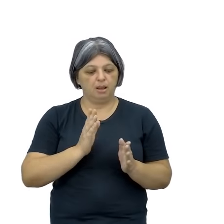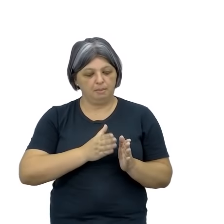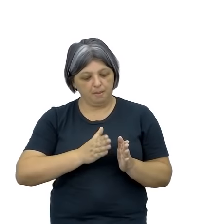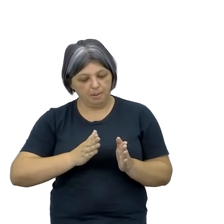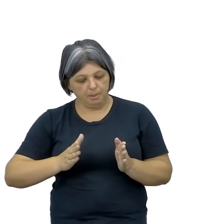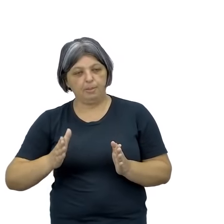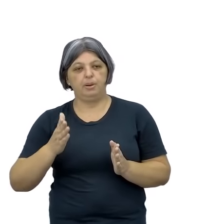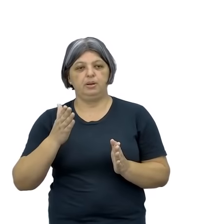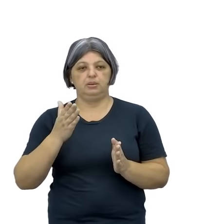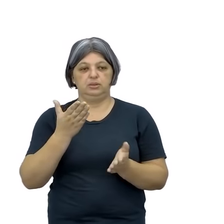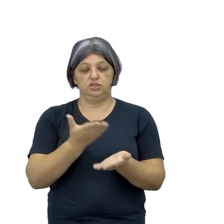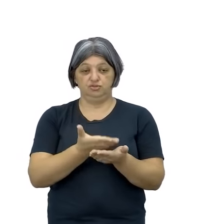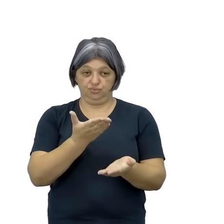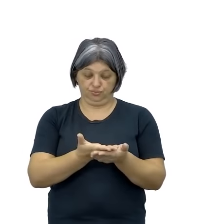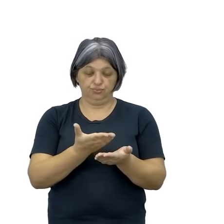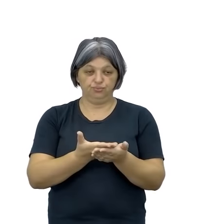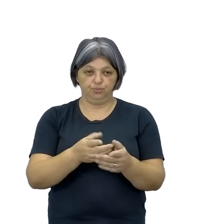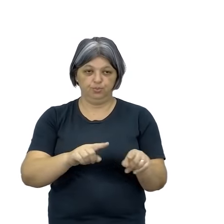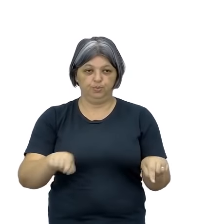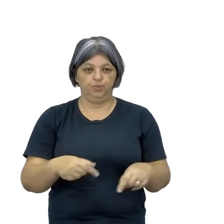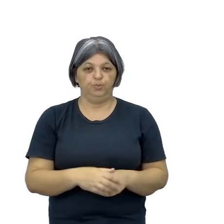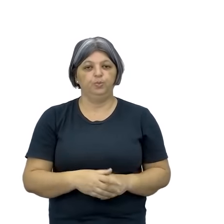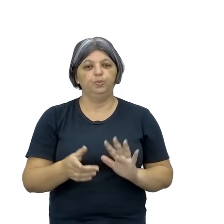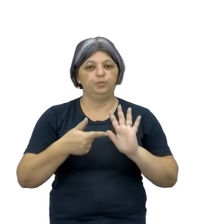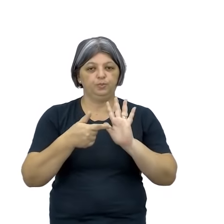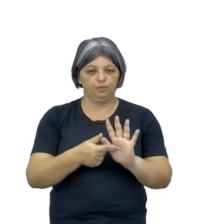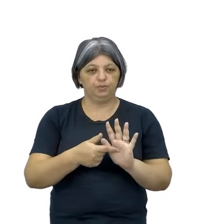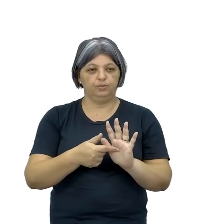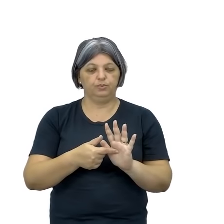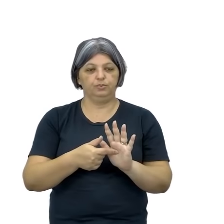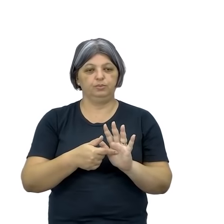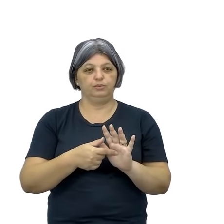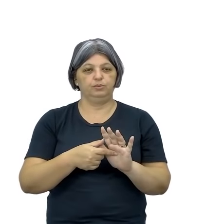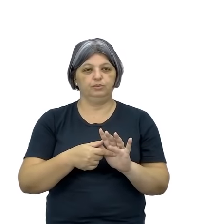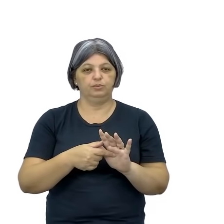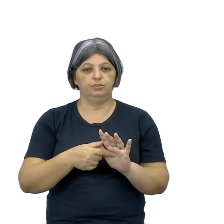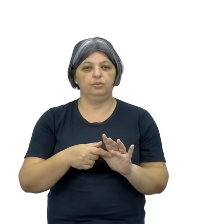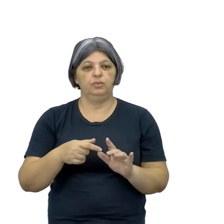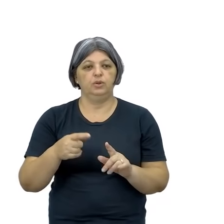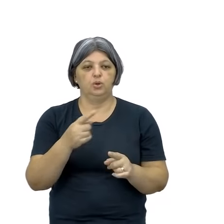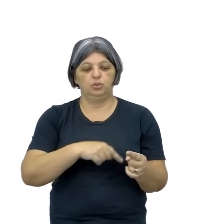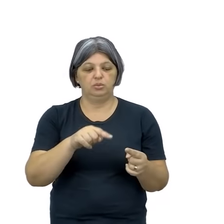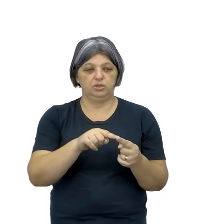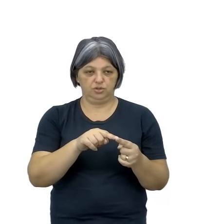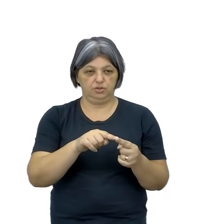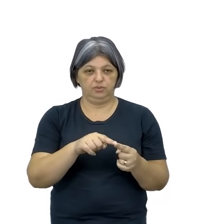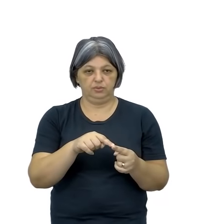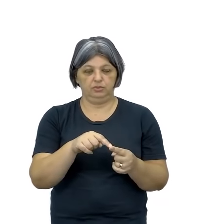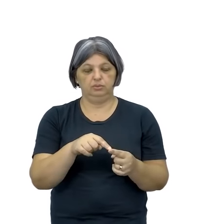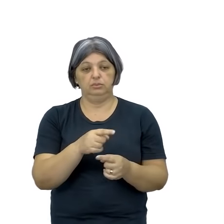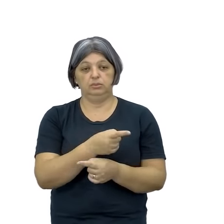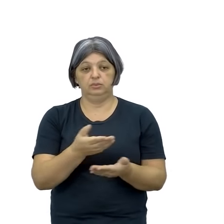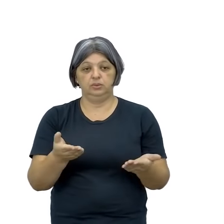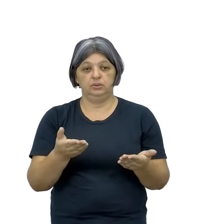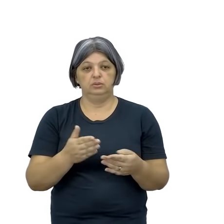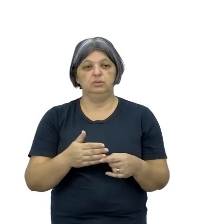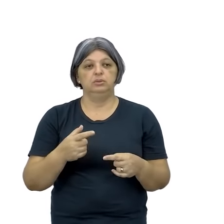exemplo, na sala de aula, e aí, então, apresentar para o estudante os objetivos. No caso de vocês, nós vamos